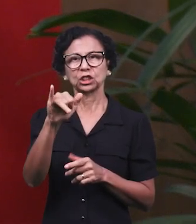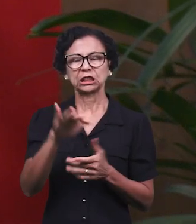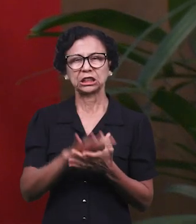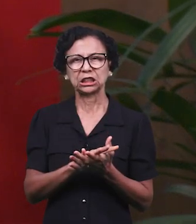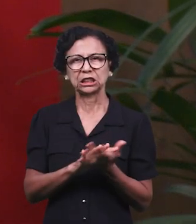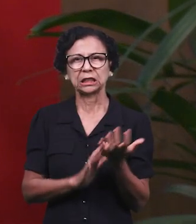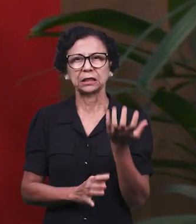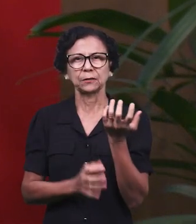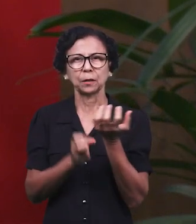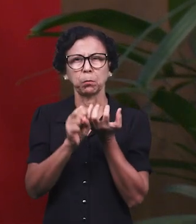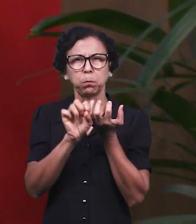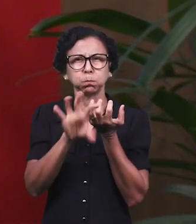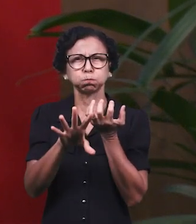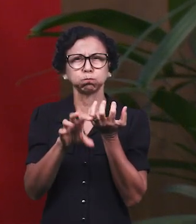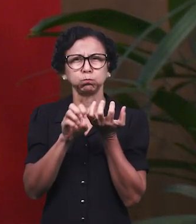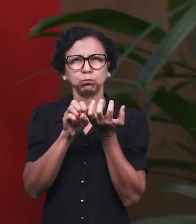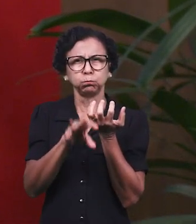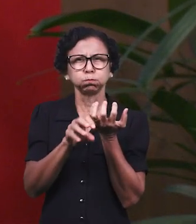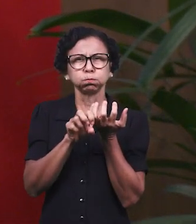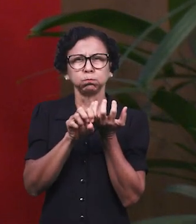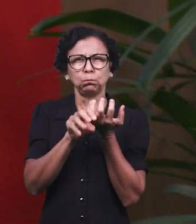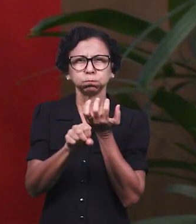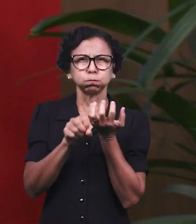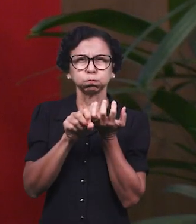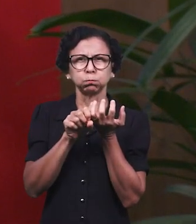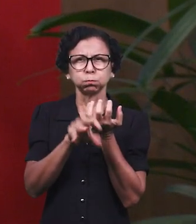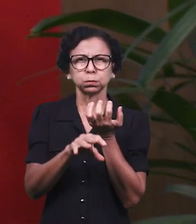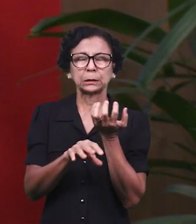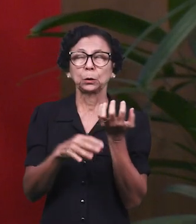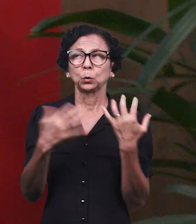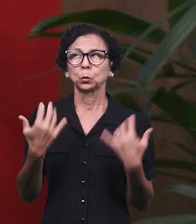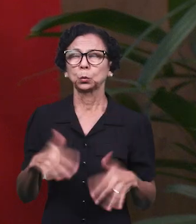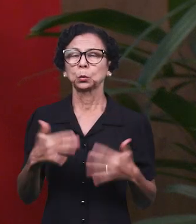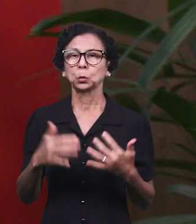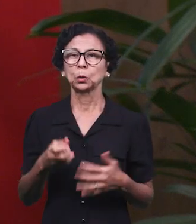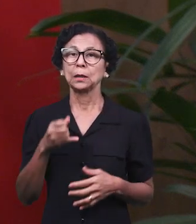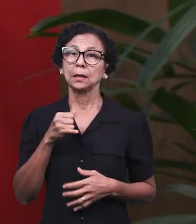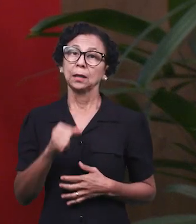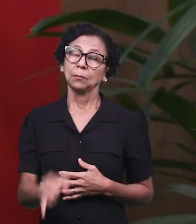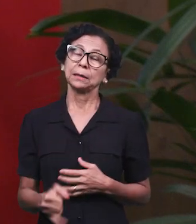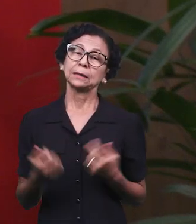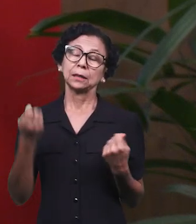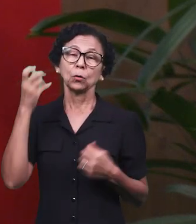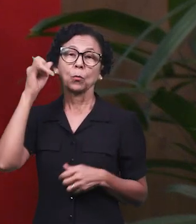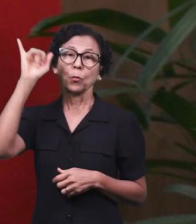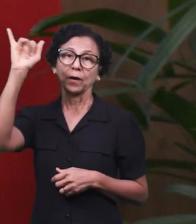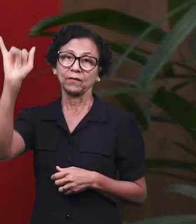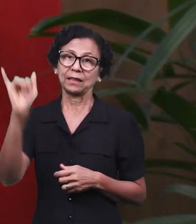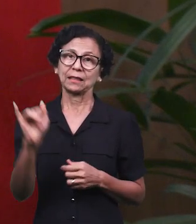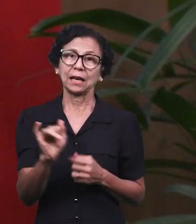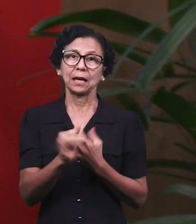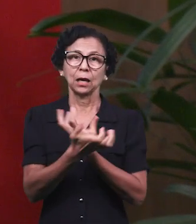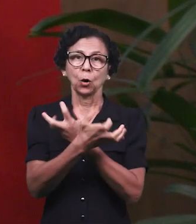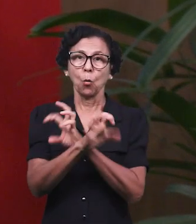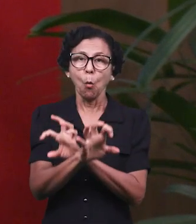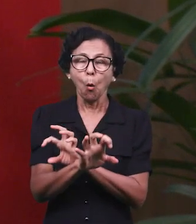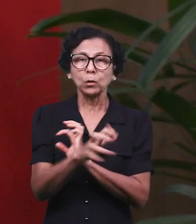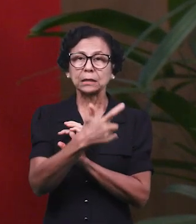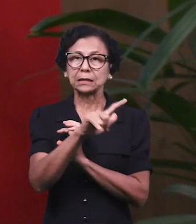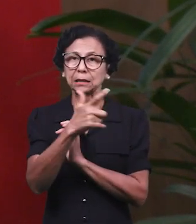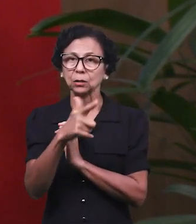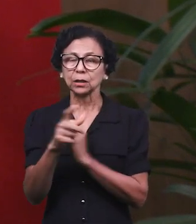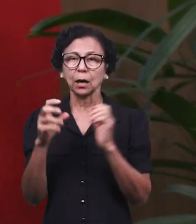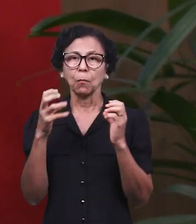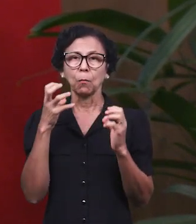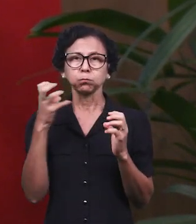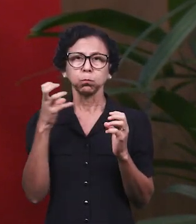é indicado. Mas se o paciente está com uma gengivite, está com uma inflamação que ainda dá para a gente reverter, não chegou ao osso, então